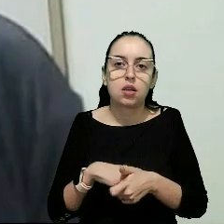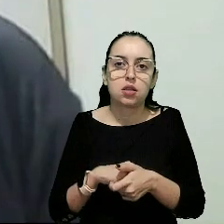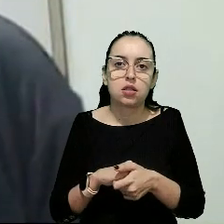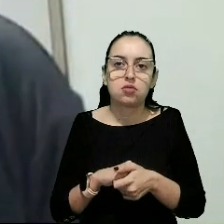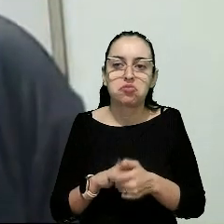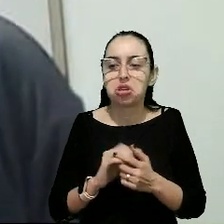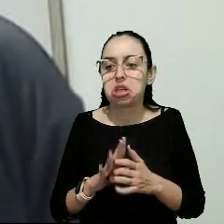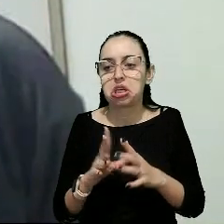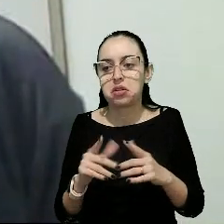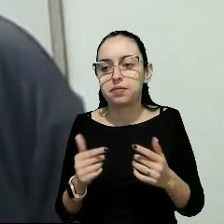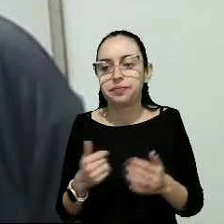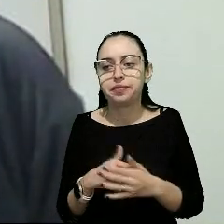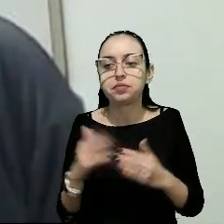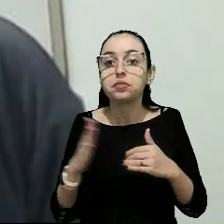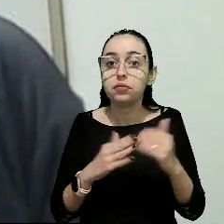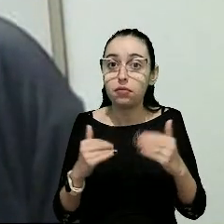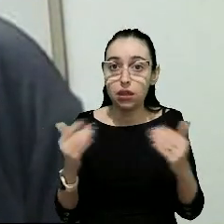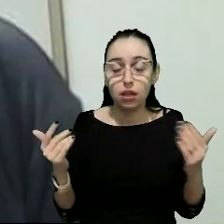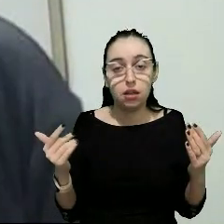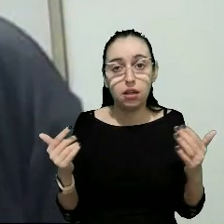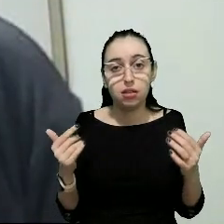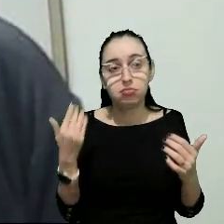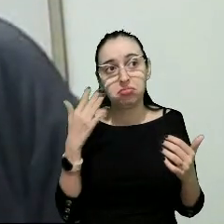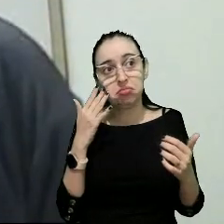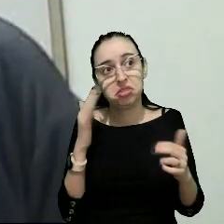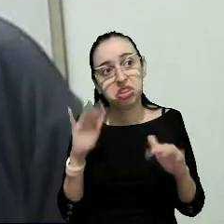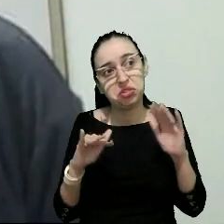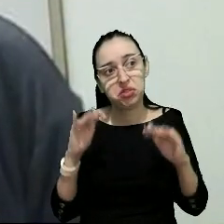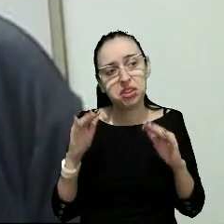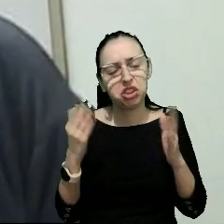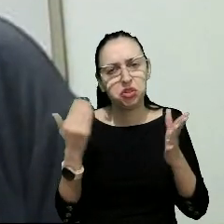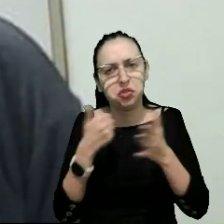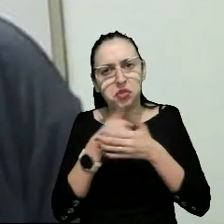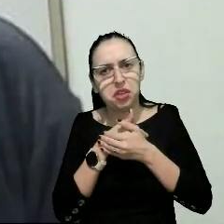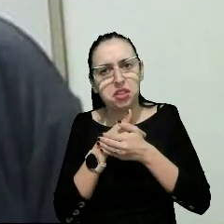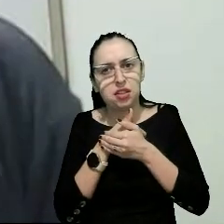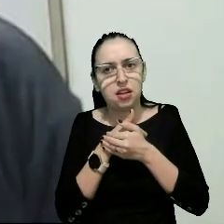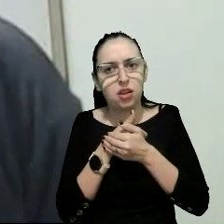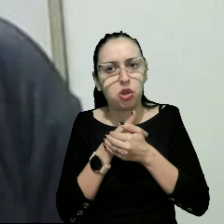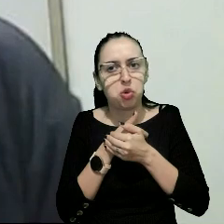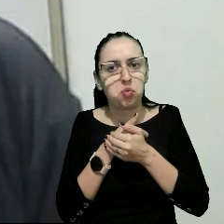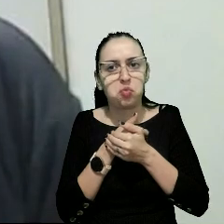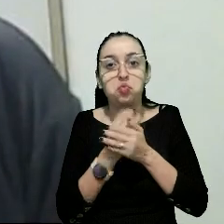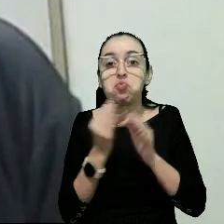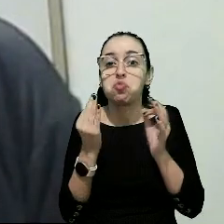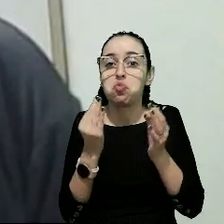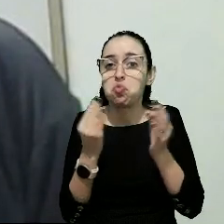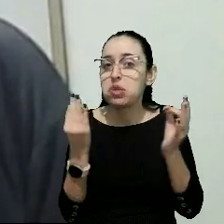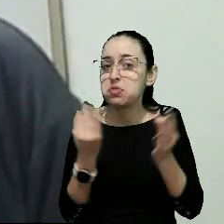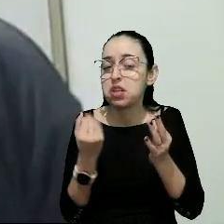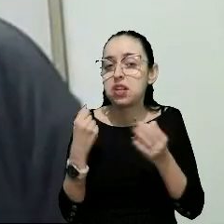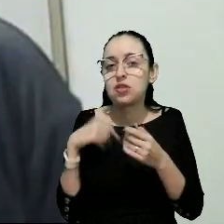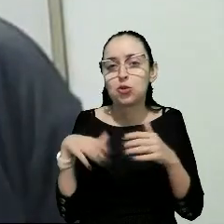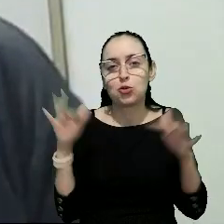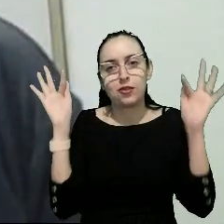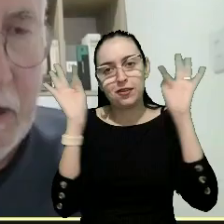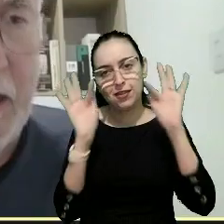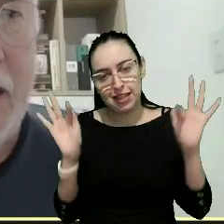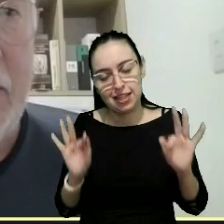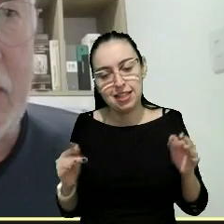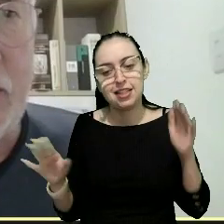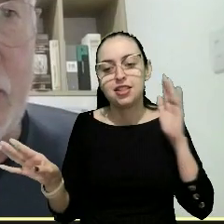dos sites aí, da grande imprensa, etc. Então, às vezes, a gente fica privado de um talento como o